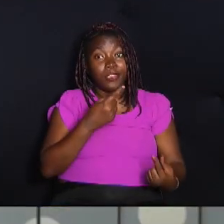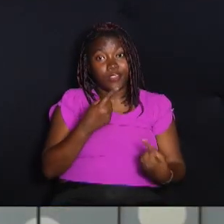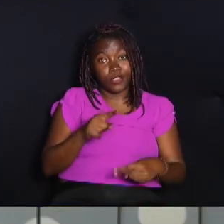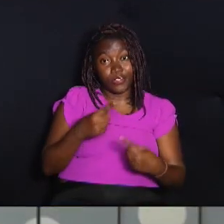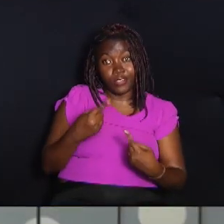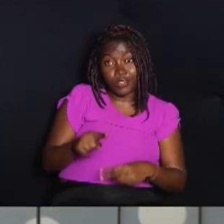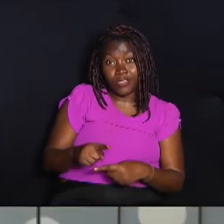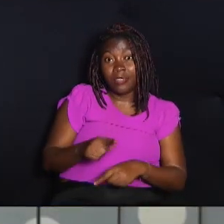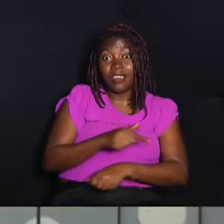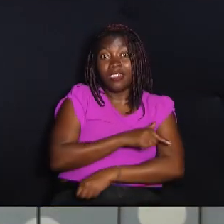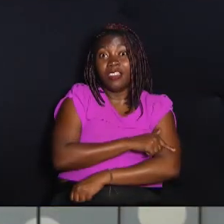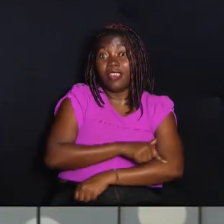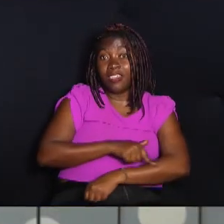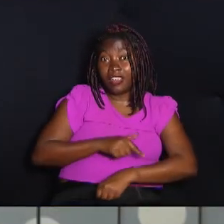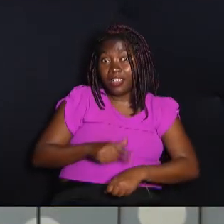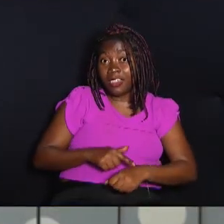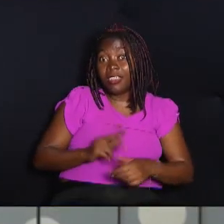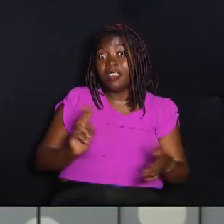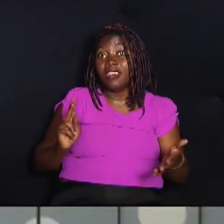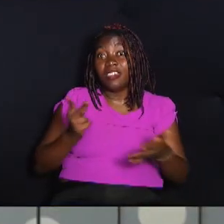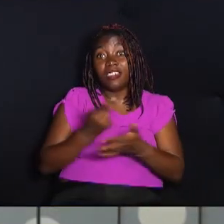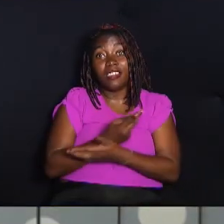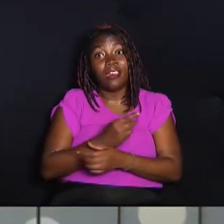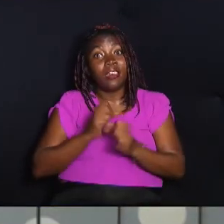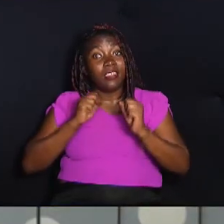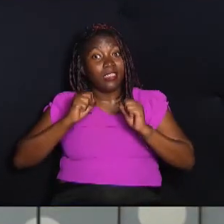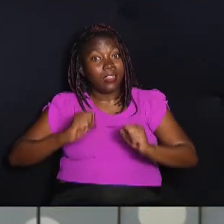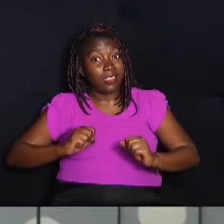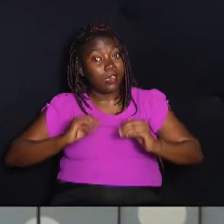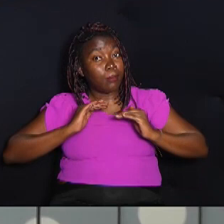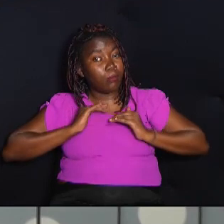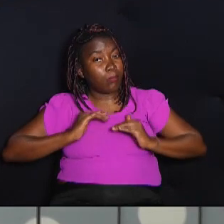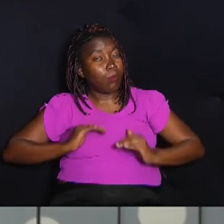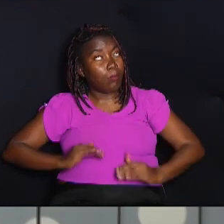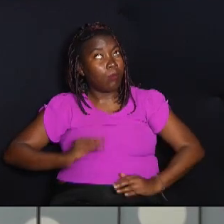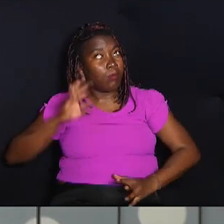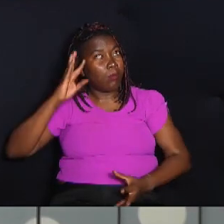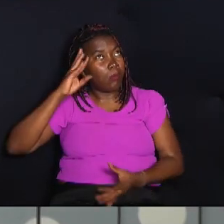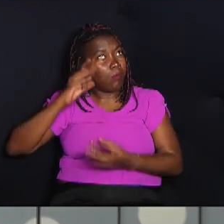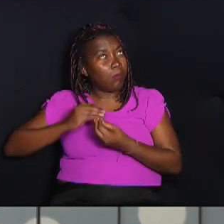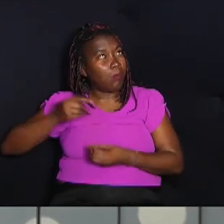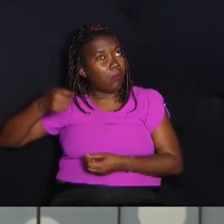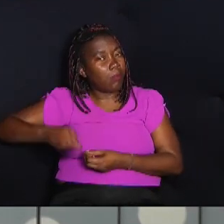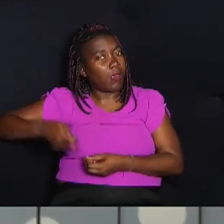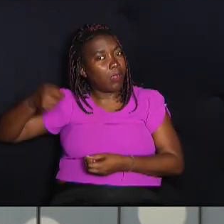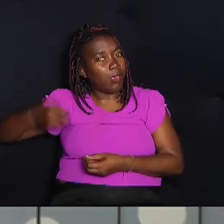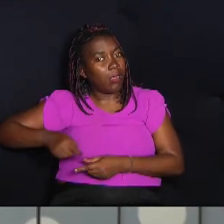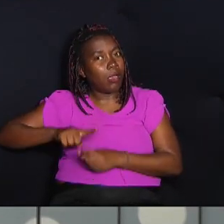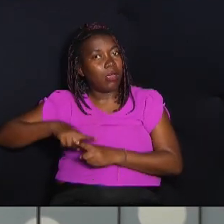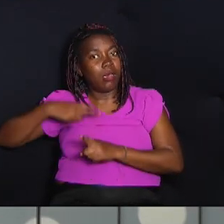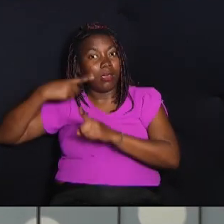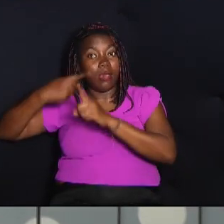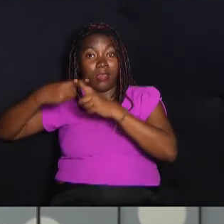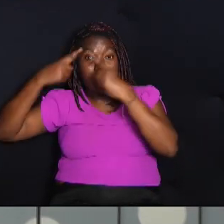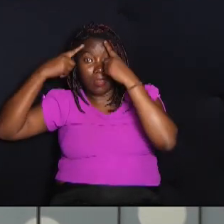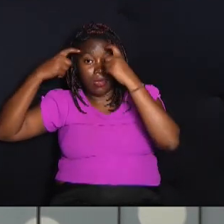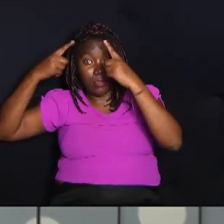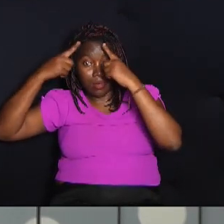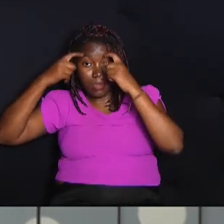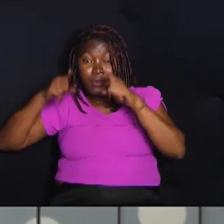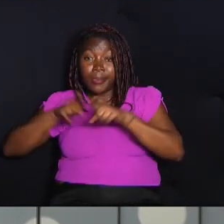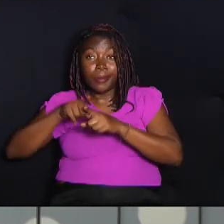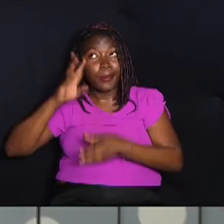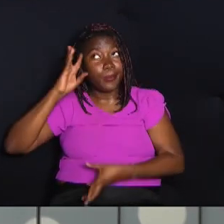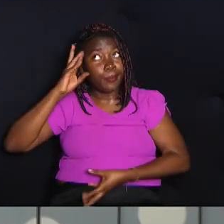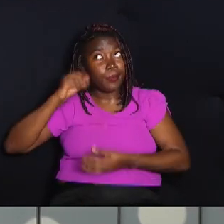entendem que pode desestimular, reprimir com mais rigor essa violência. Entendem que foi importante este